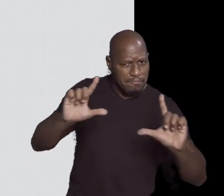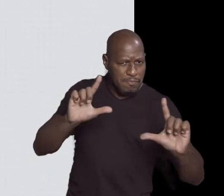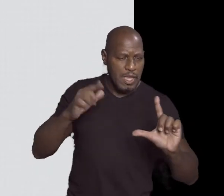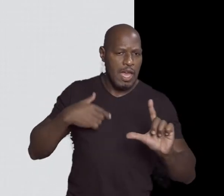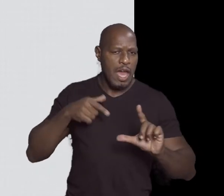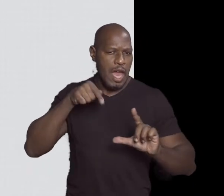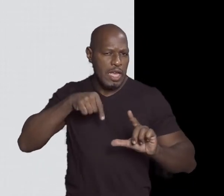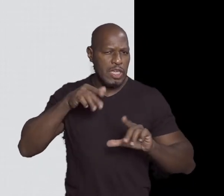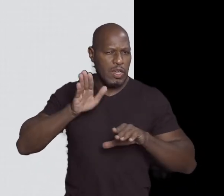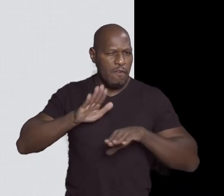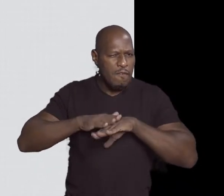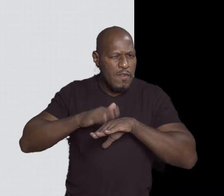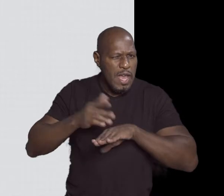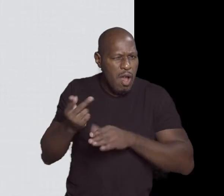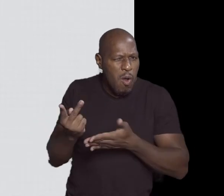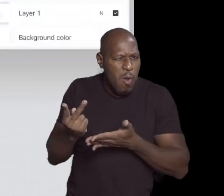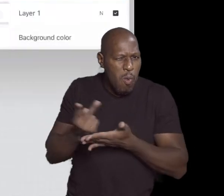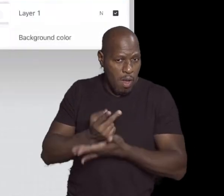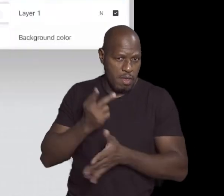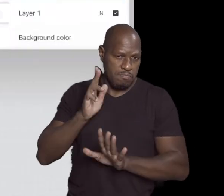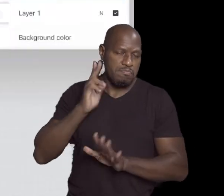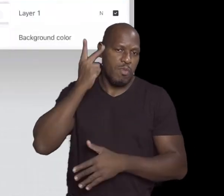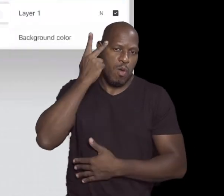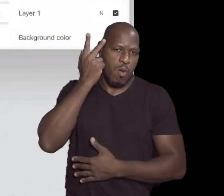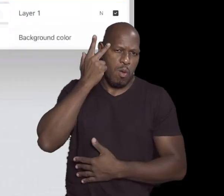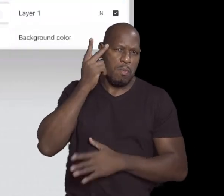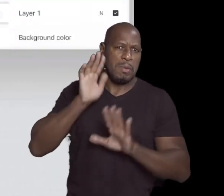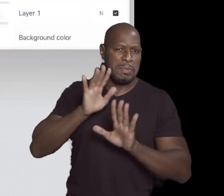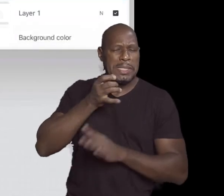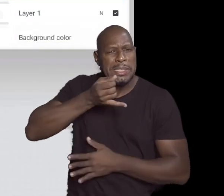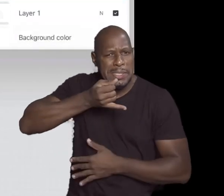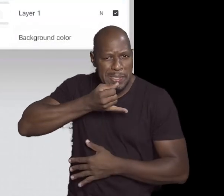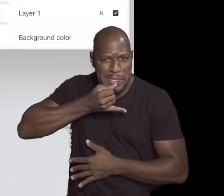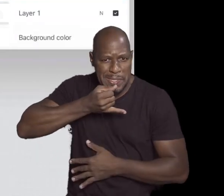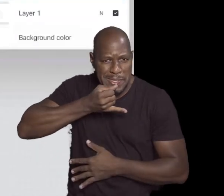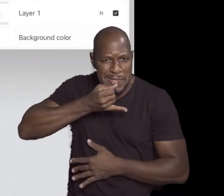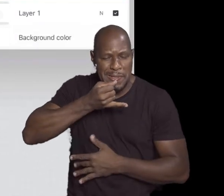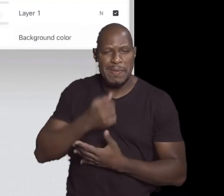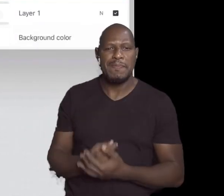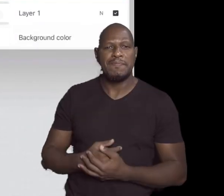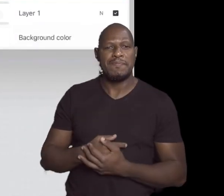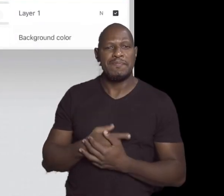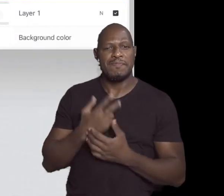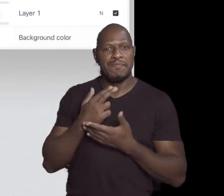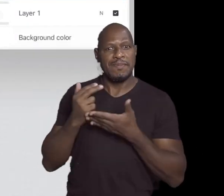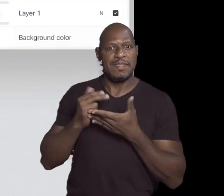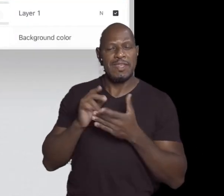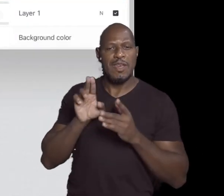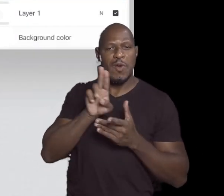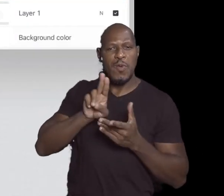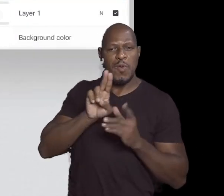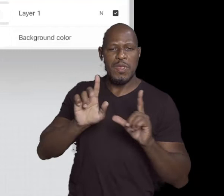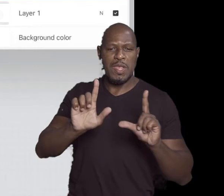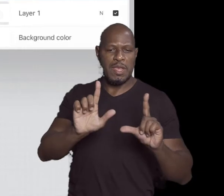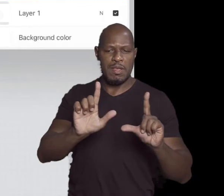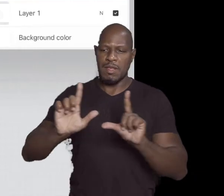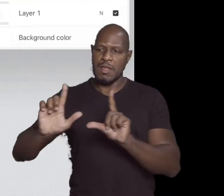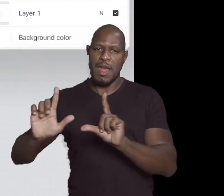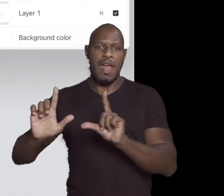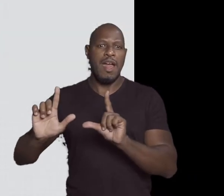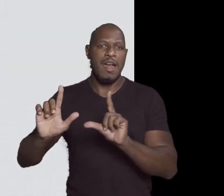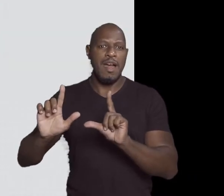Aqui eu já fiz um erro muito comum e triste, que é desenhar na layer errada. Eu desenhei na